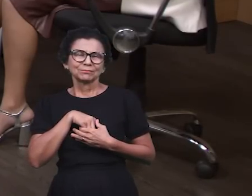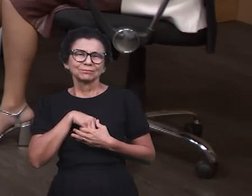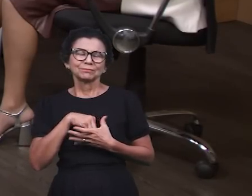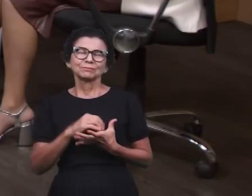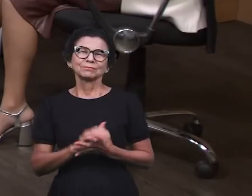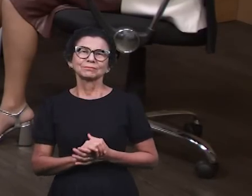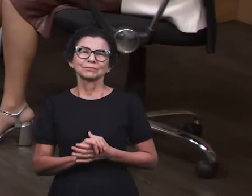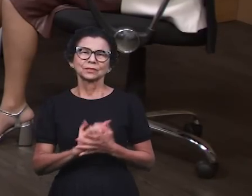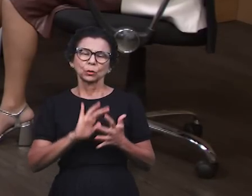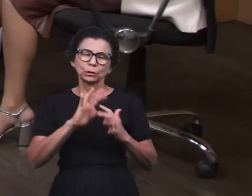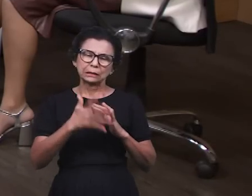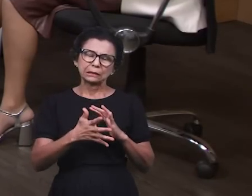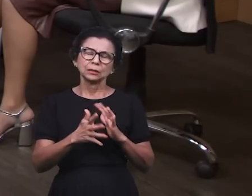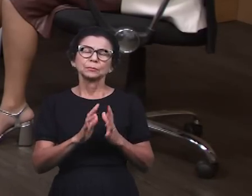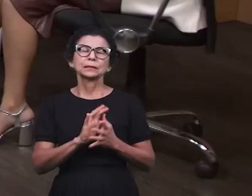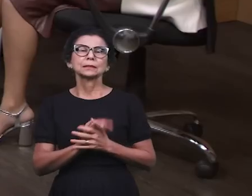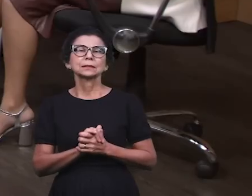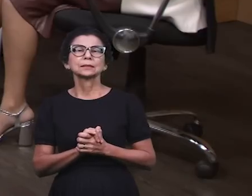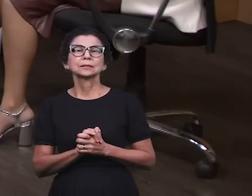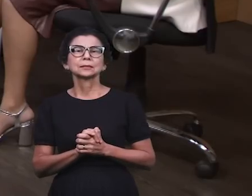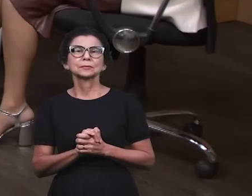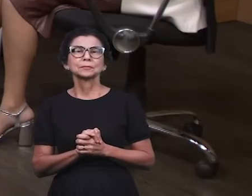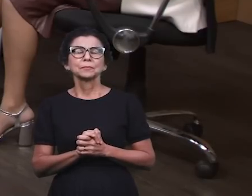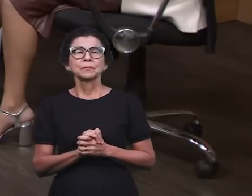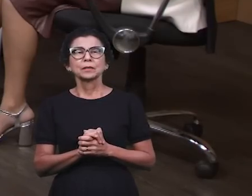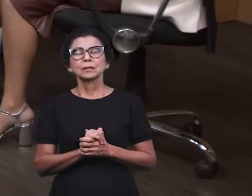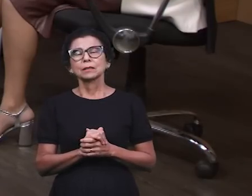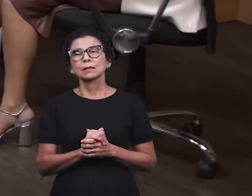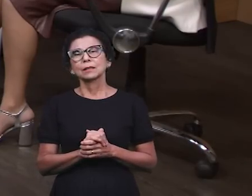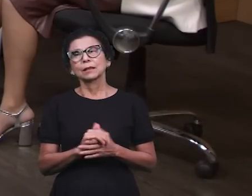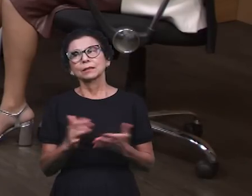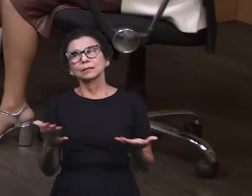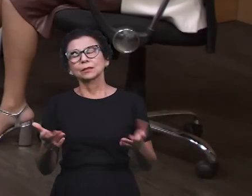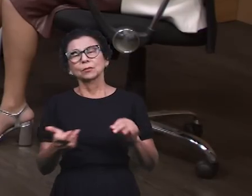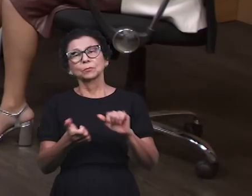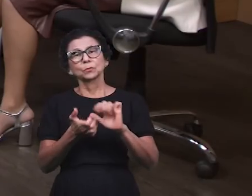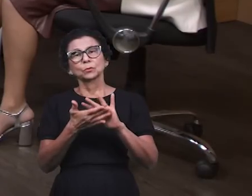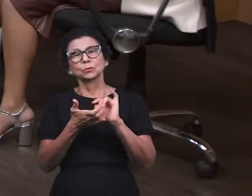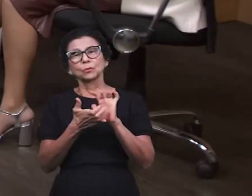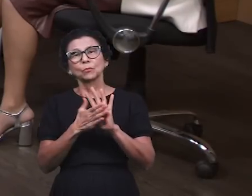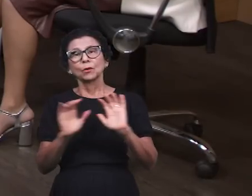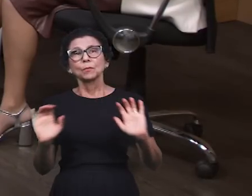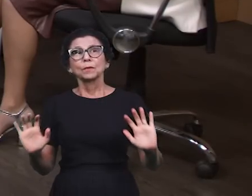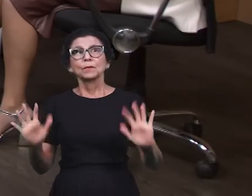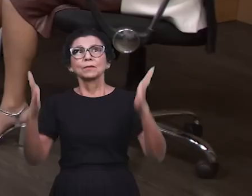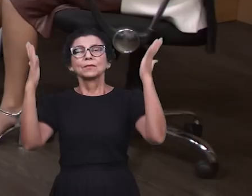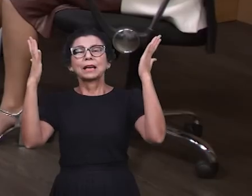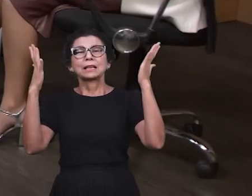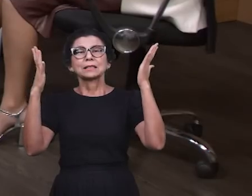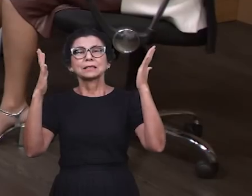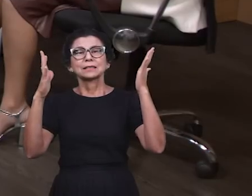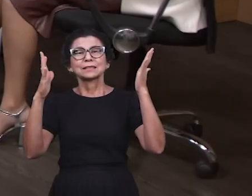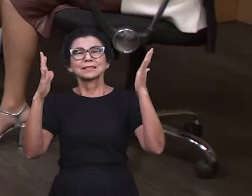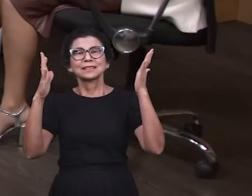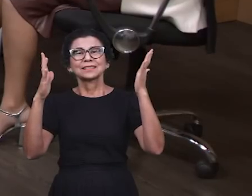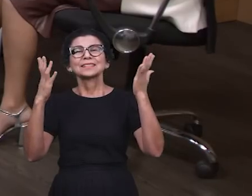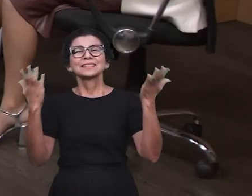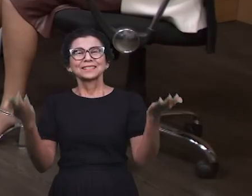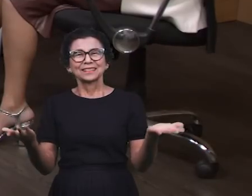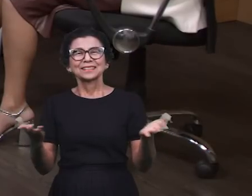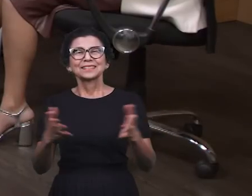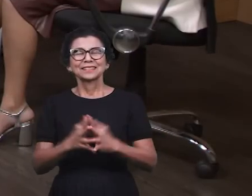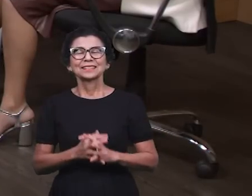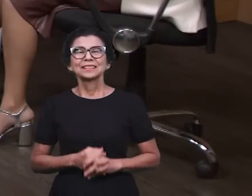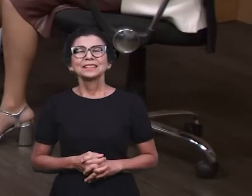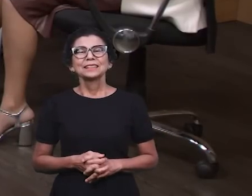igrejas, eu sempre falo que o louvor é uma festa que não termina, né? Eu tenho certeza que todo mundo já viveu isso várias vezes.